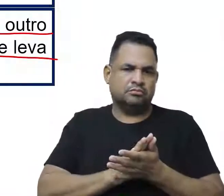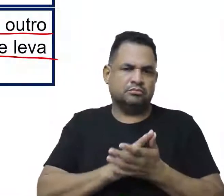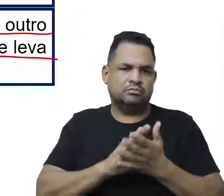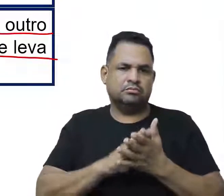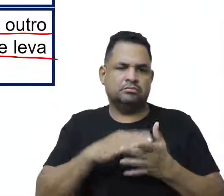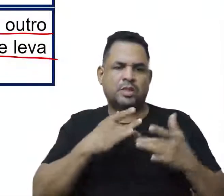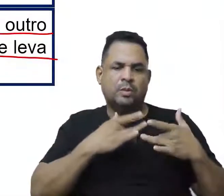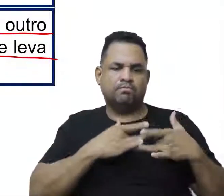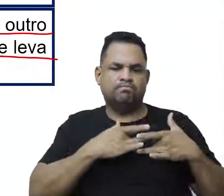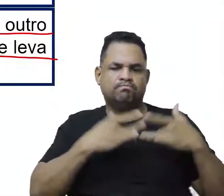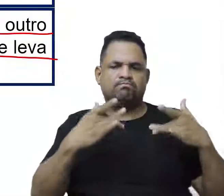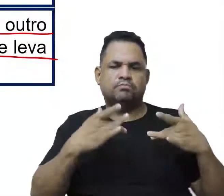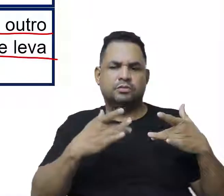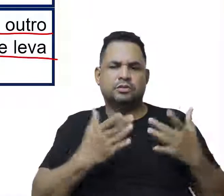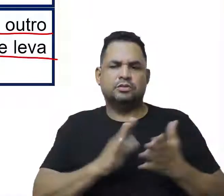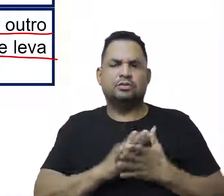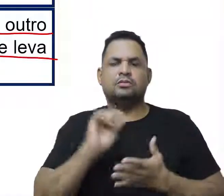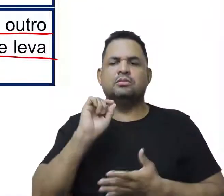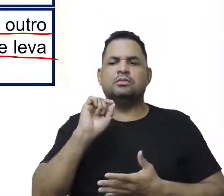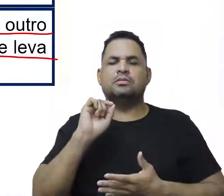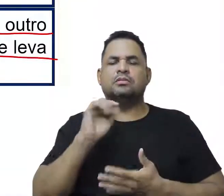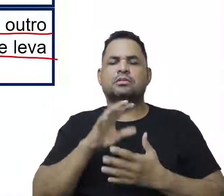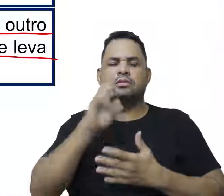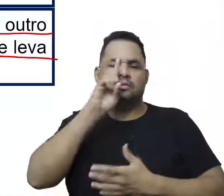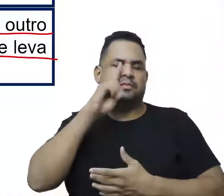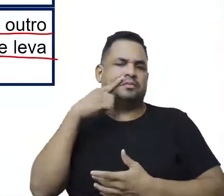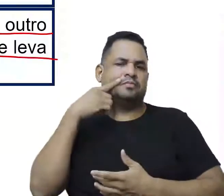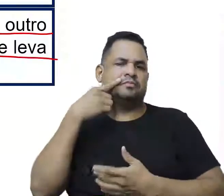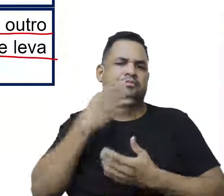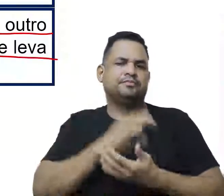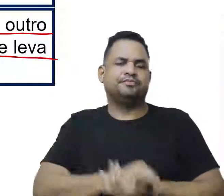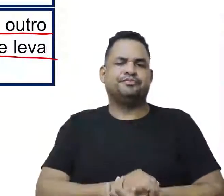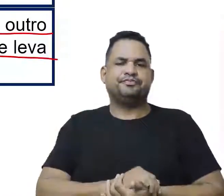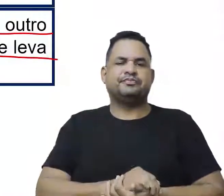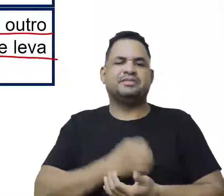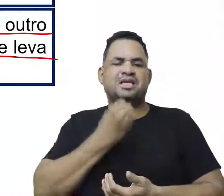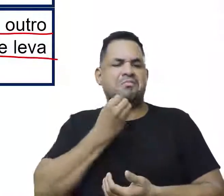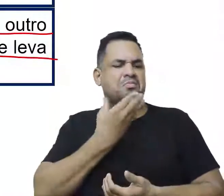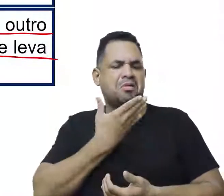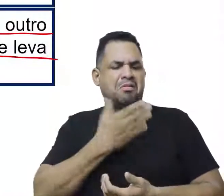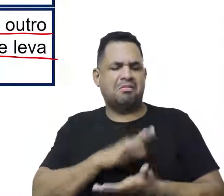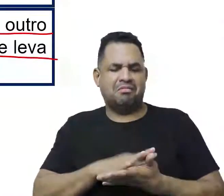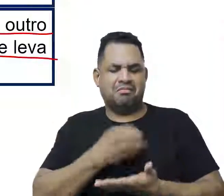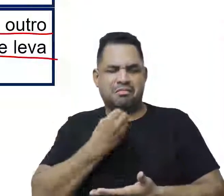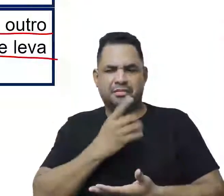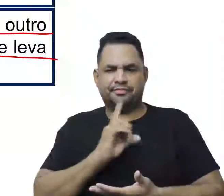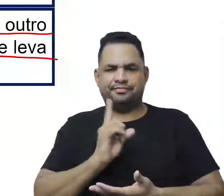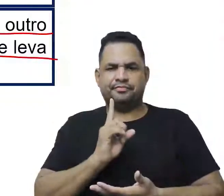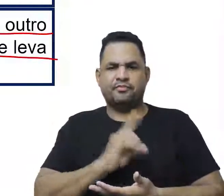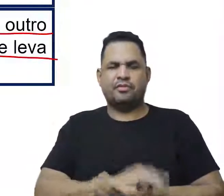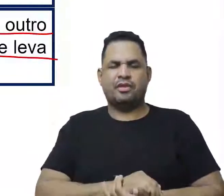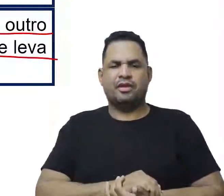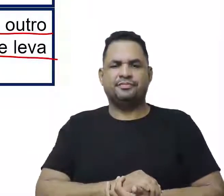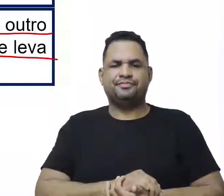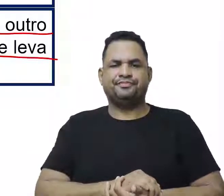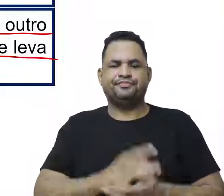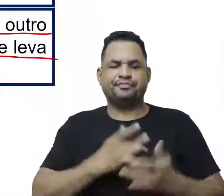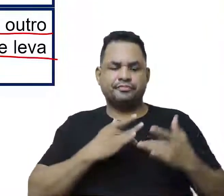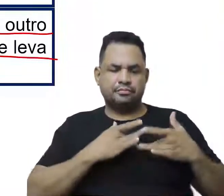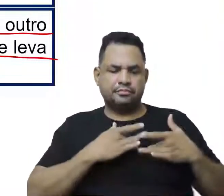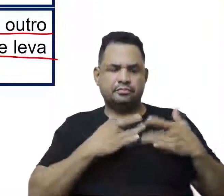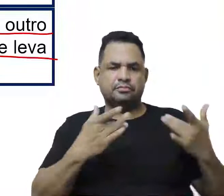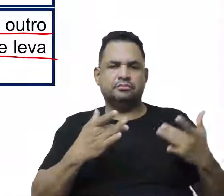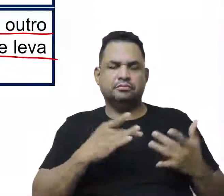da Solidariedade né O que que solidariedade para Durkheim A professora é ser bonzinho não nascer bonzinho não solidariedade